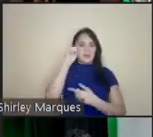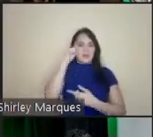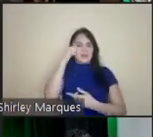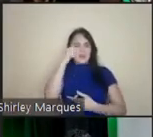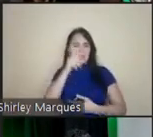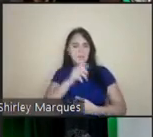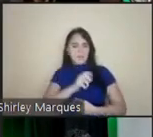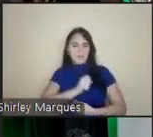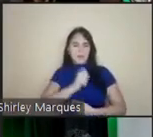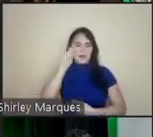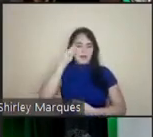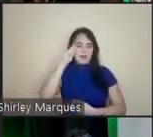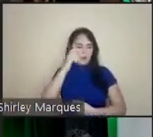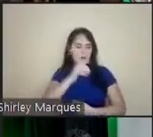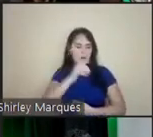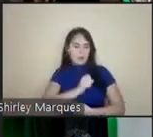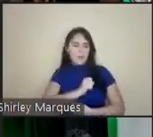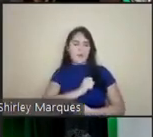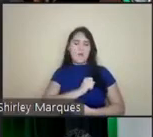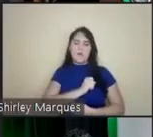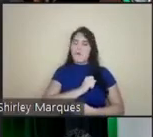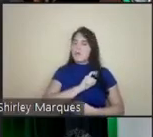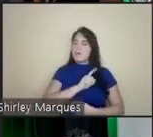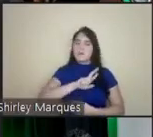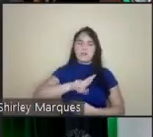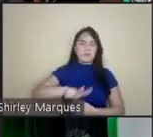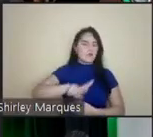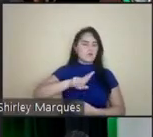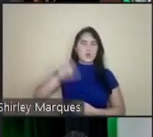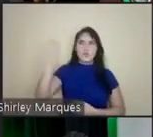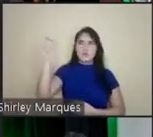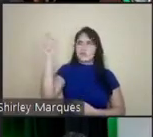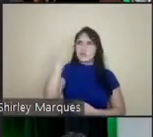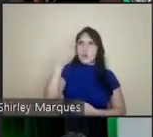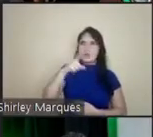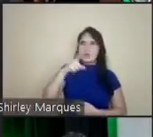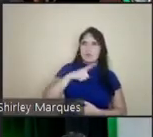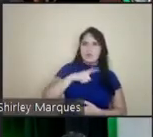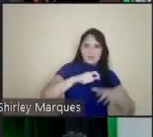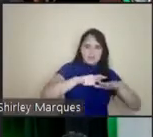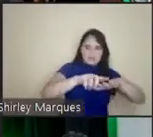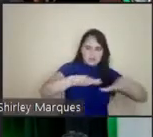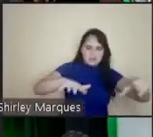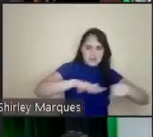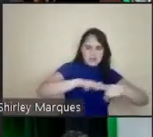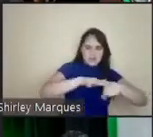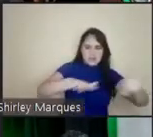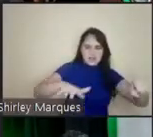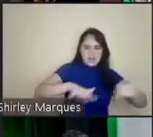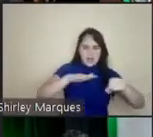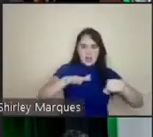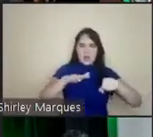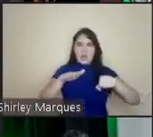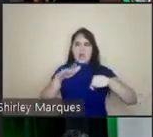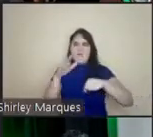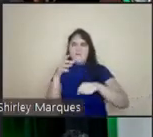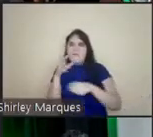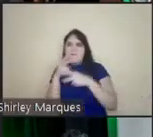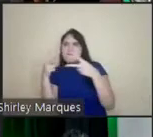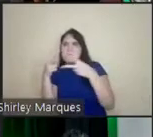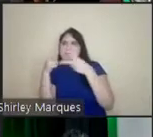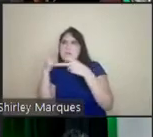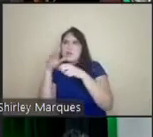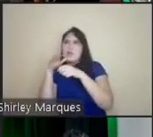Negro Amor. Não só de sol é o sertão, não só de brisa é a noite, não só de orvalho é